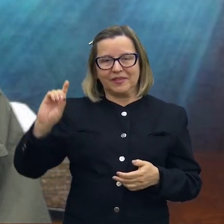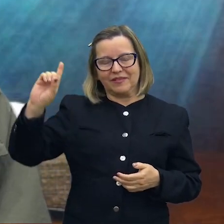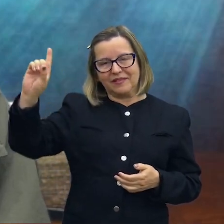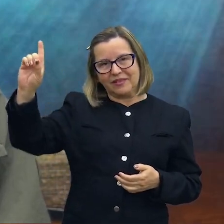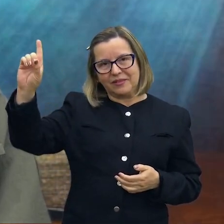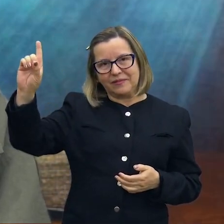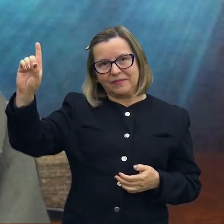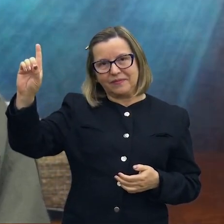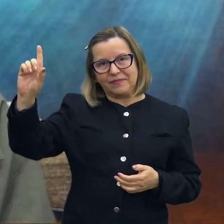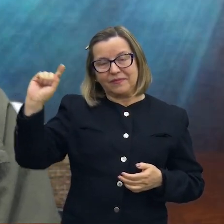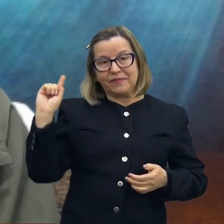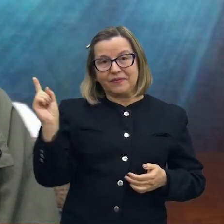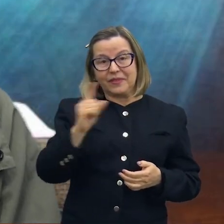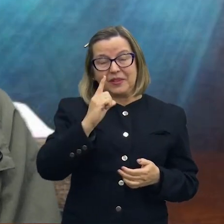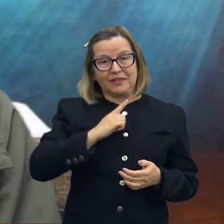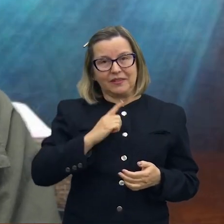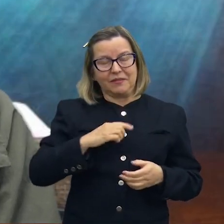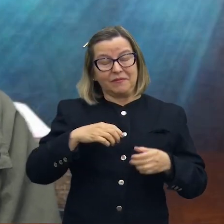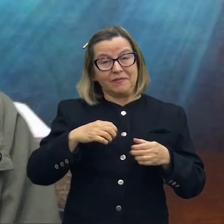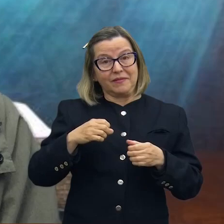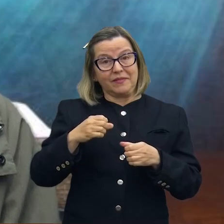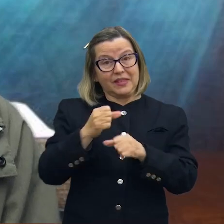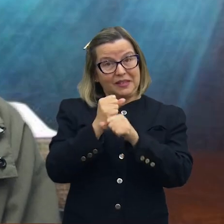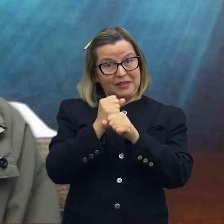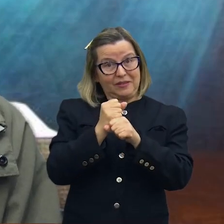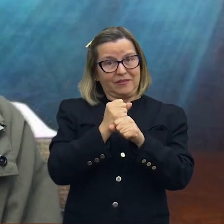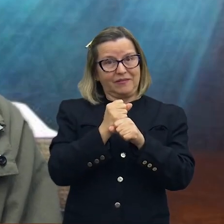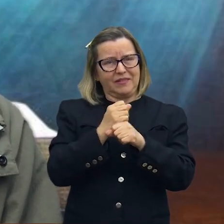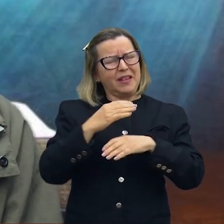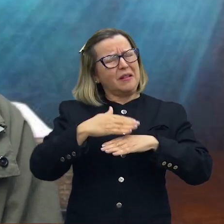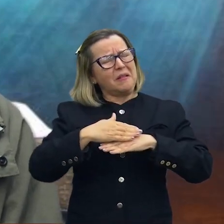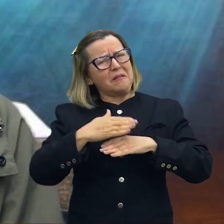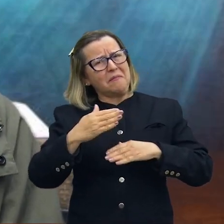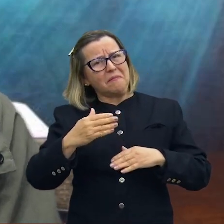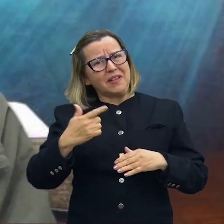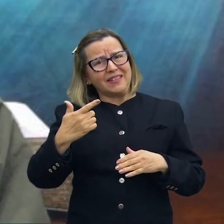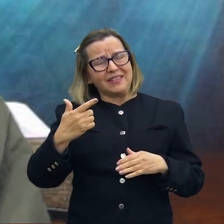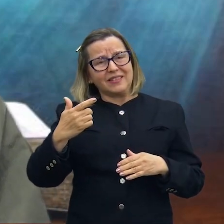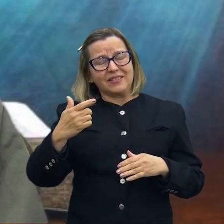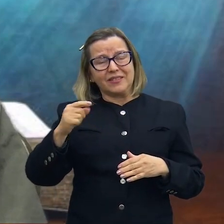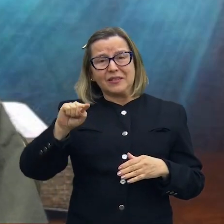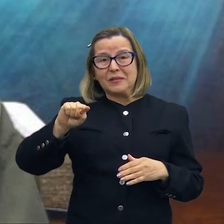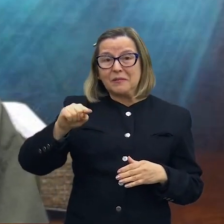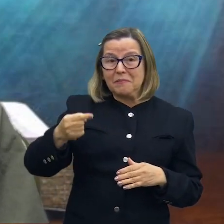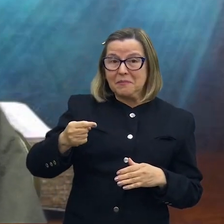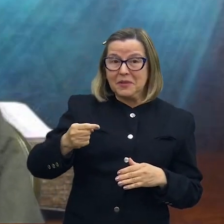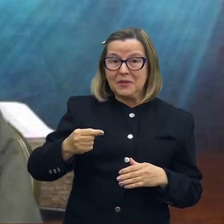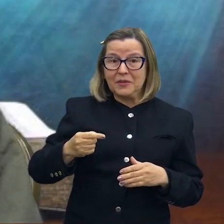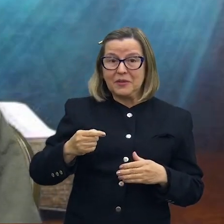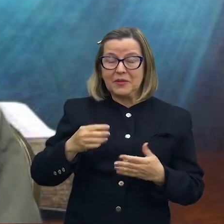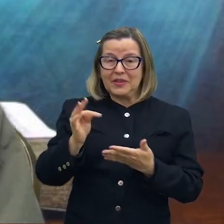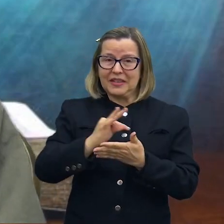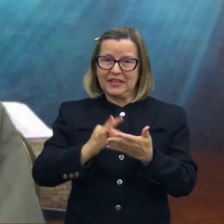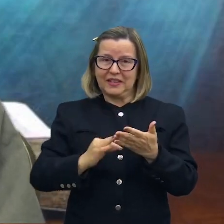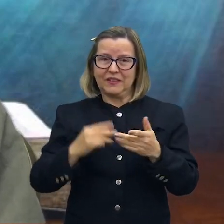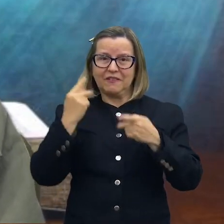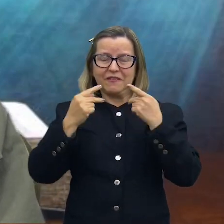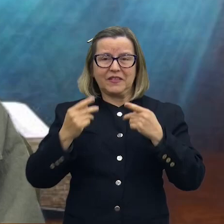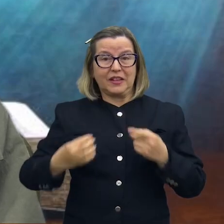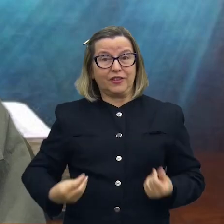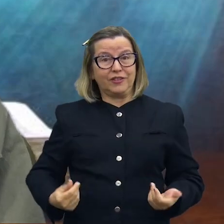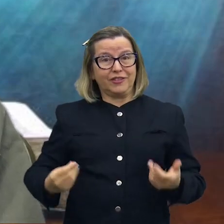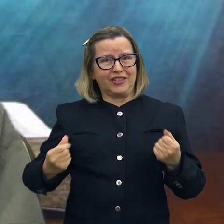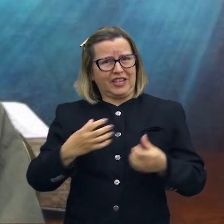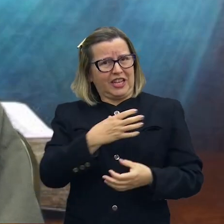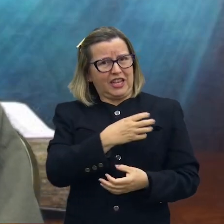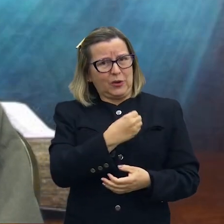Na palavra de Deus, nós temos seguramente mais de 2.000 textos falando sobre finanças, sobre